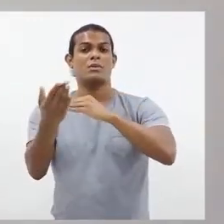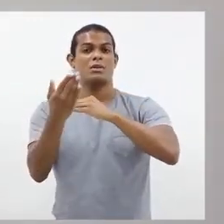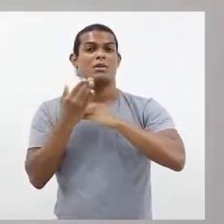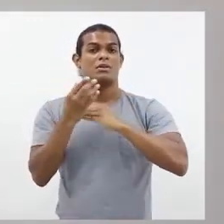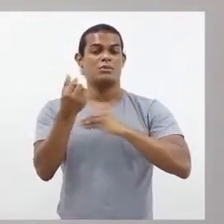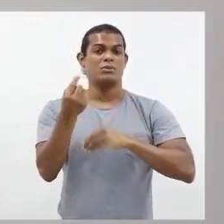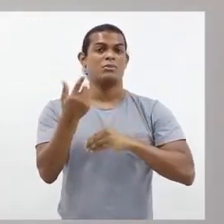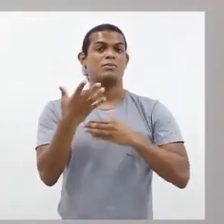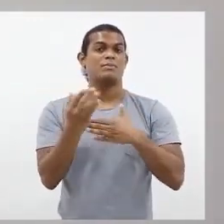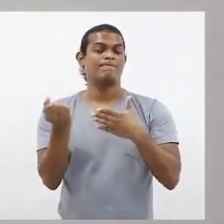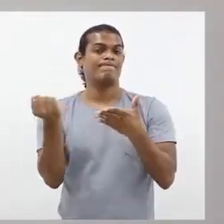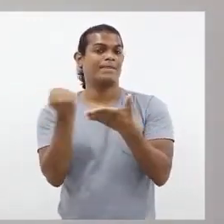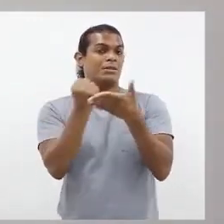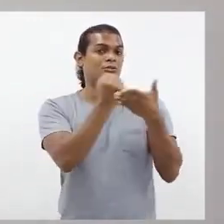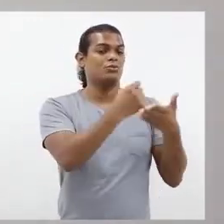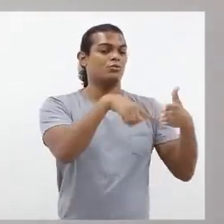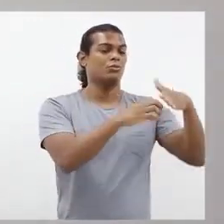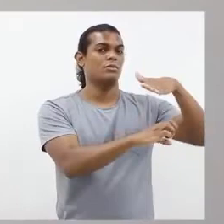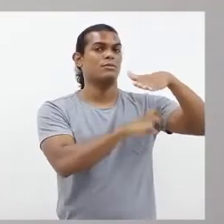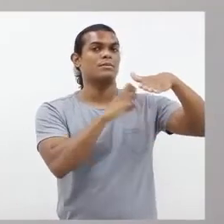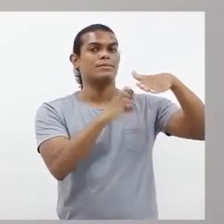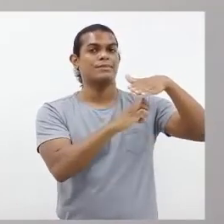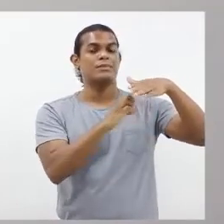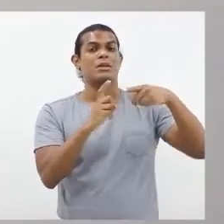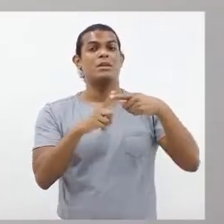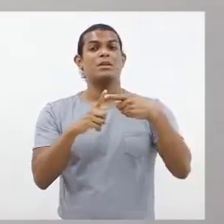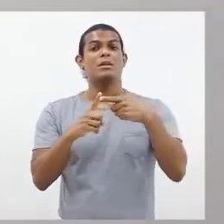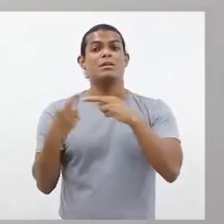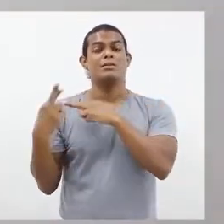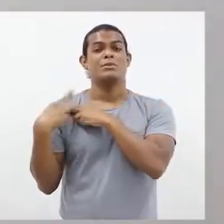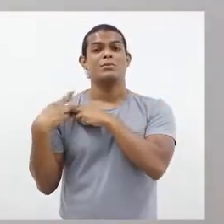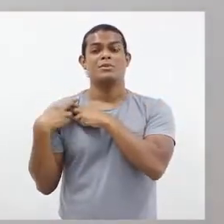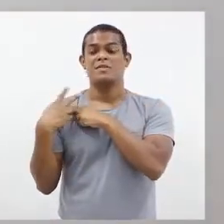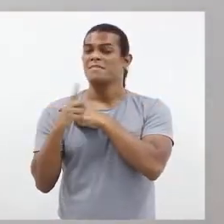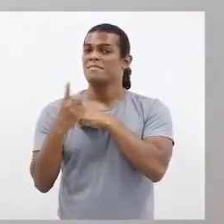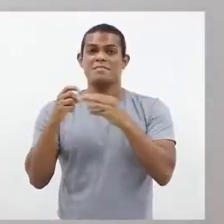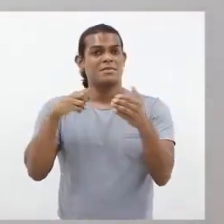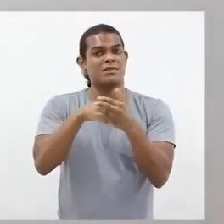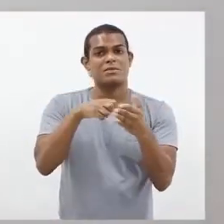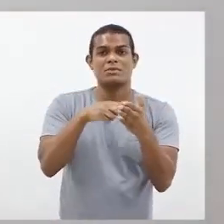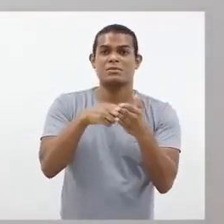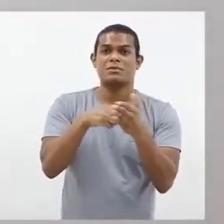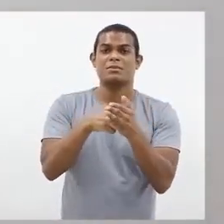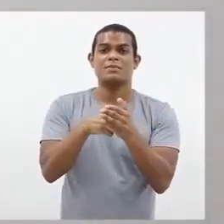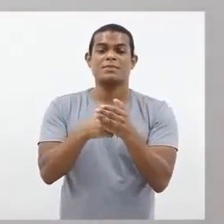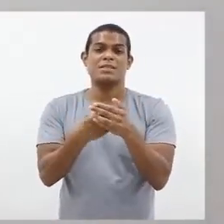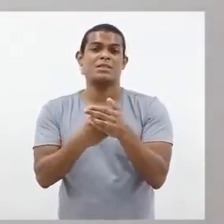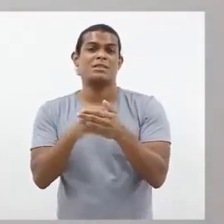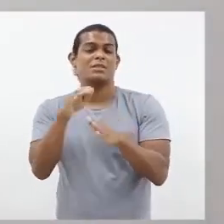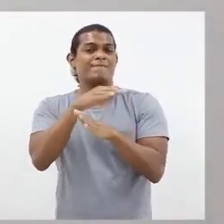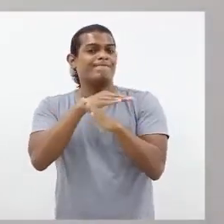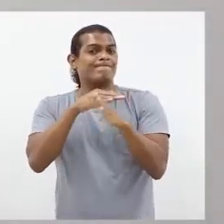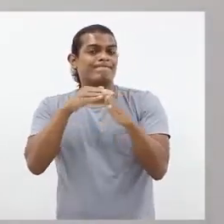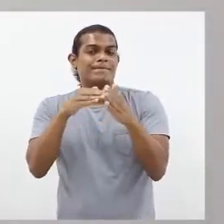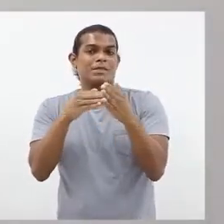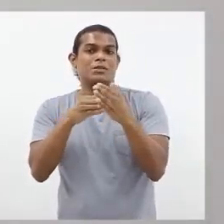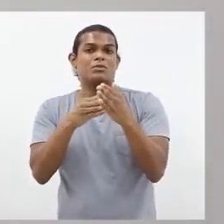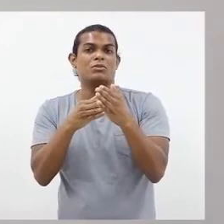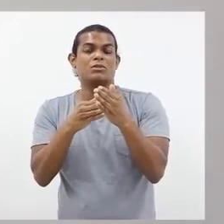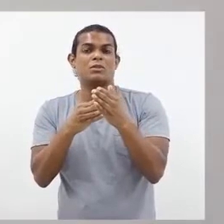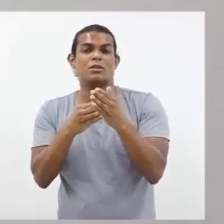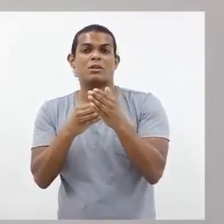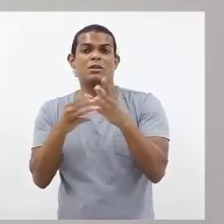empresa, ok? E as obrigações não exigíveis, que em geral está ligada ao sócio e a gente